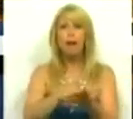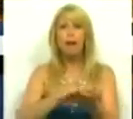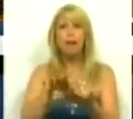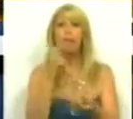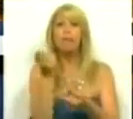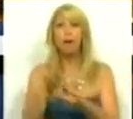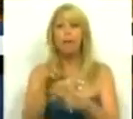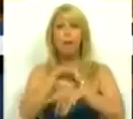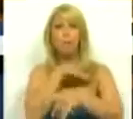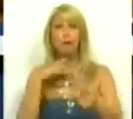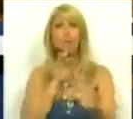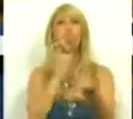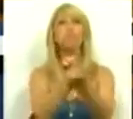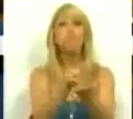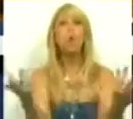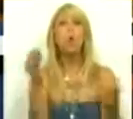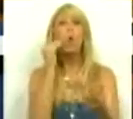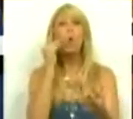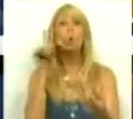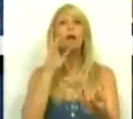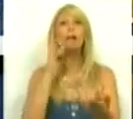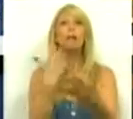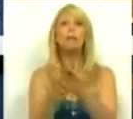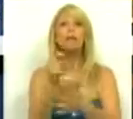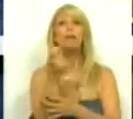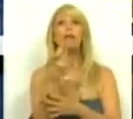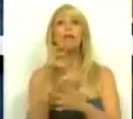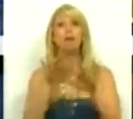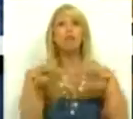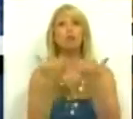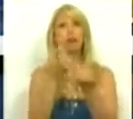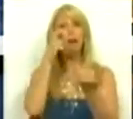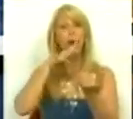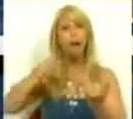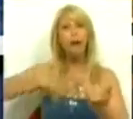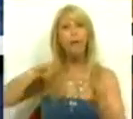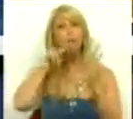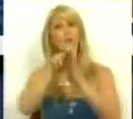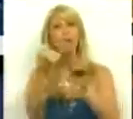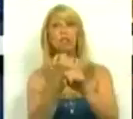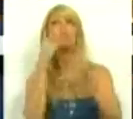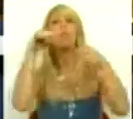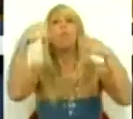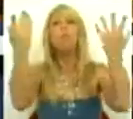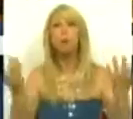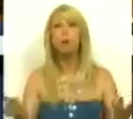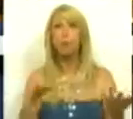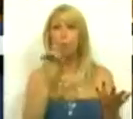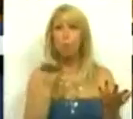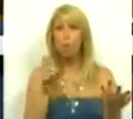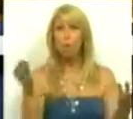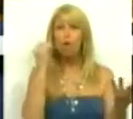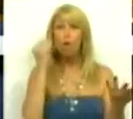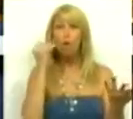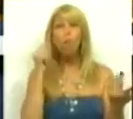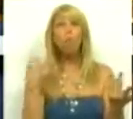moderadoras? Como podemos nós garantir as tarifas sociais de quem quer ter acesso aos serviços públicos? Como queremos nós